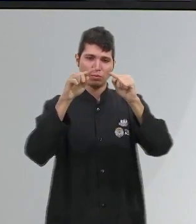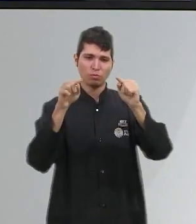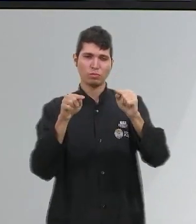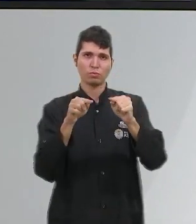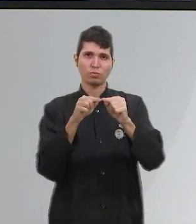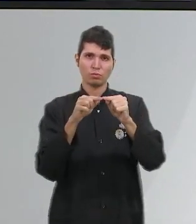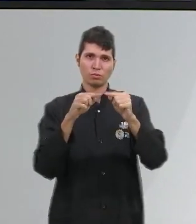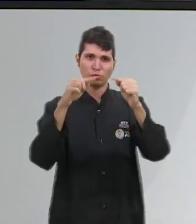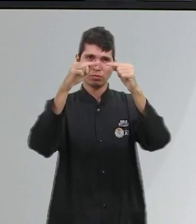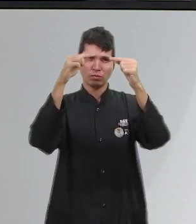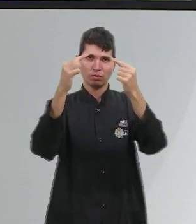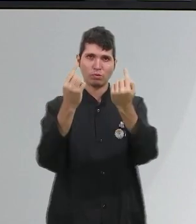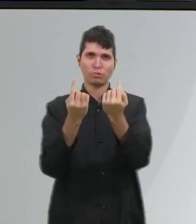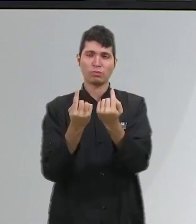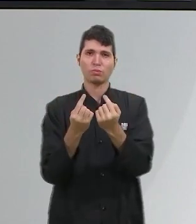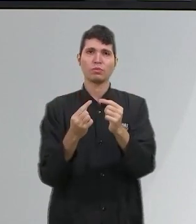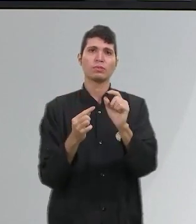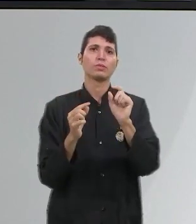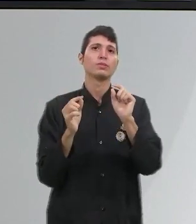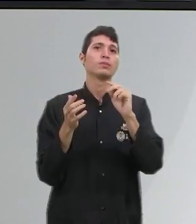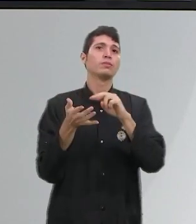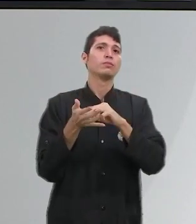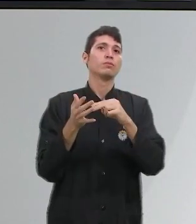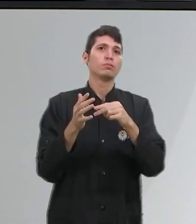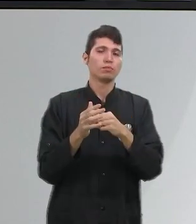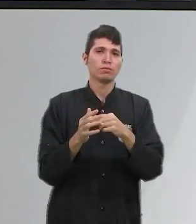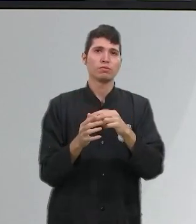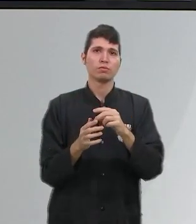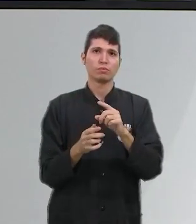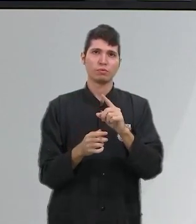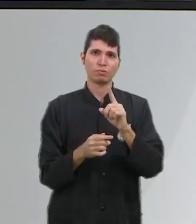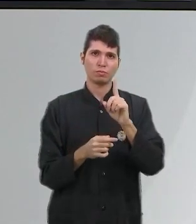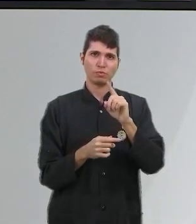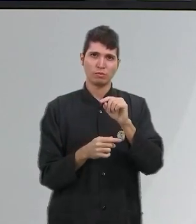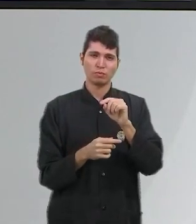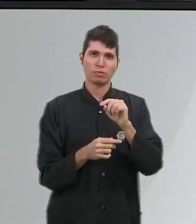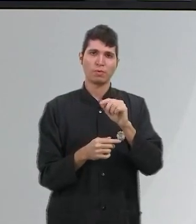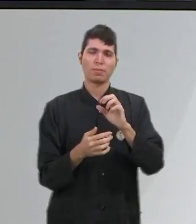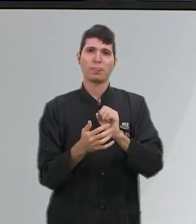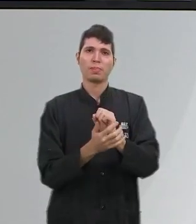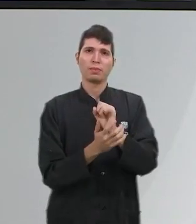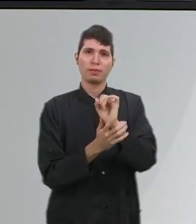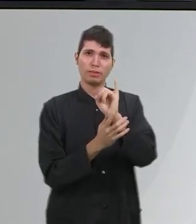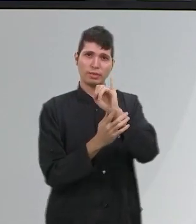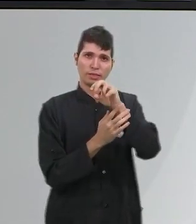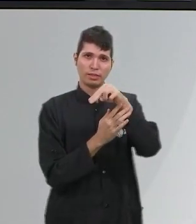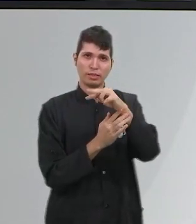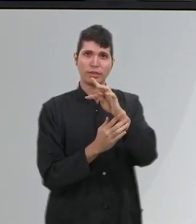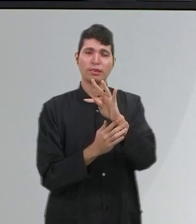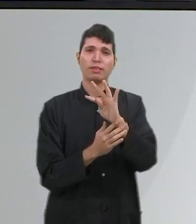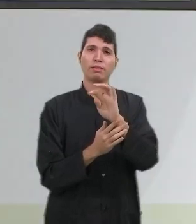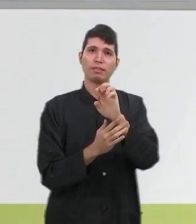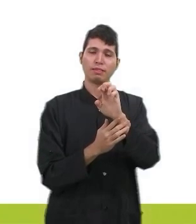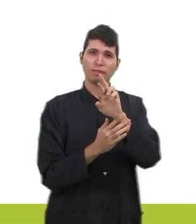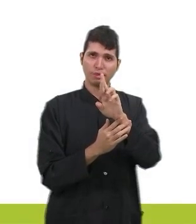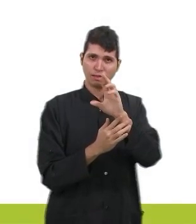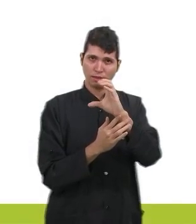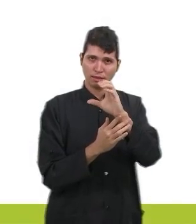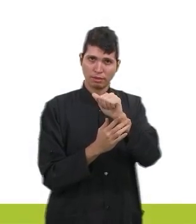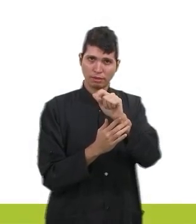dizer que essa ligação dupla ela vai ser intercalada dentro desse ciclo. O que